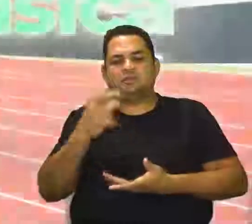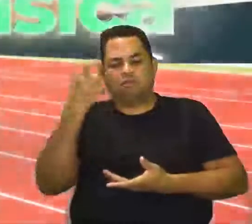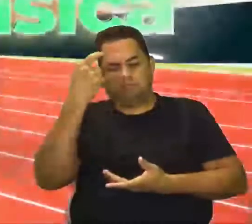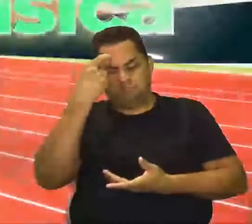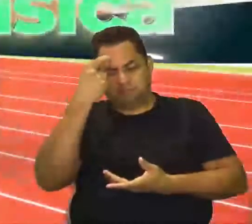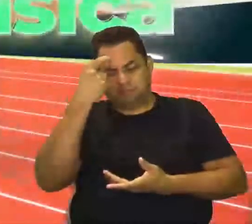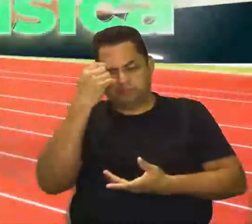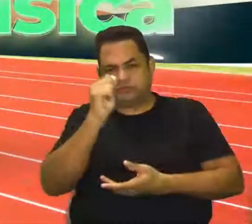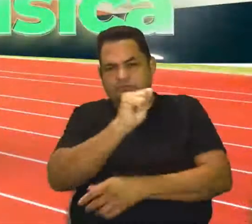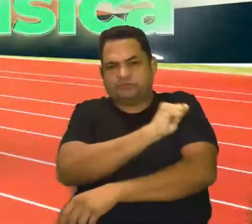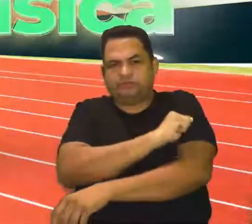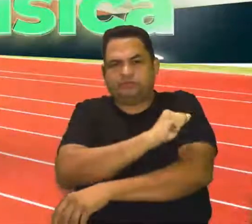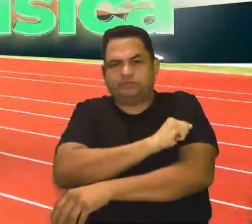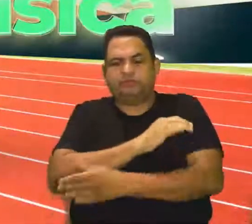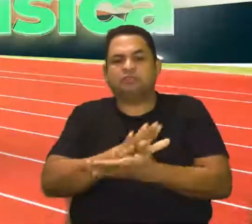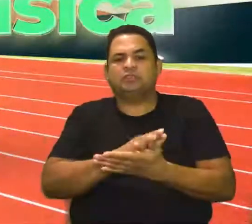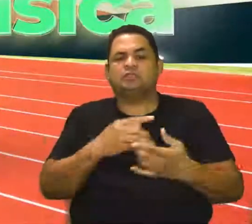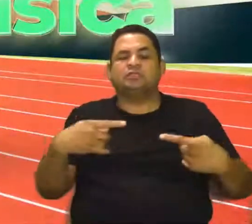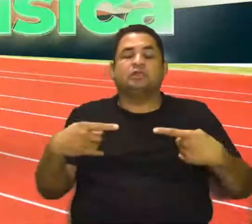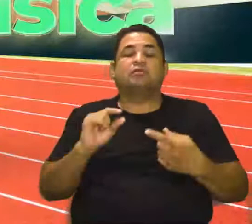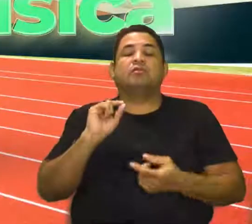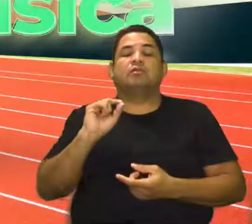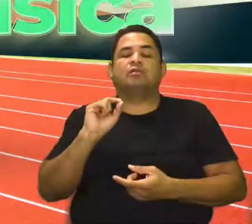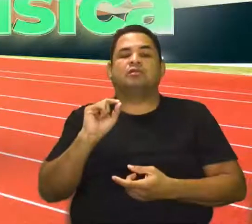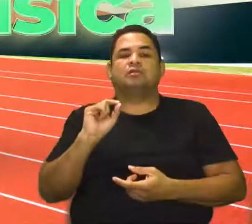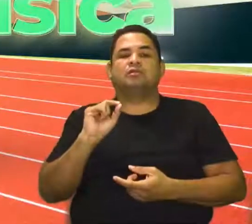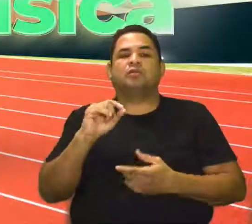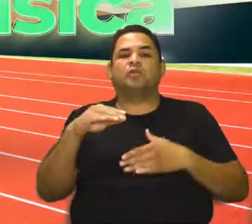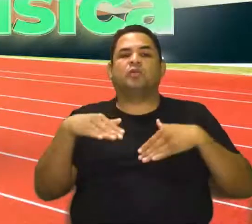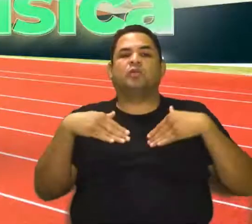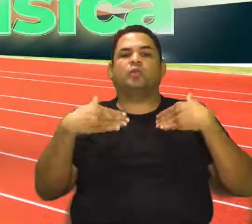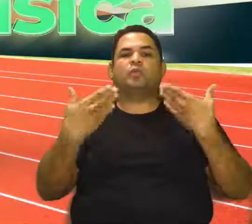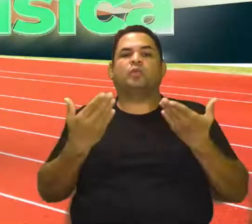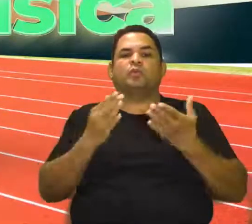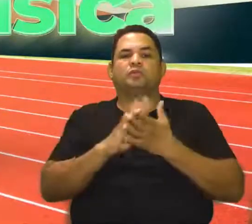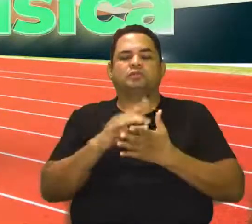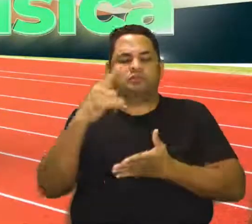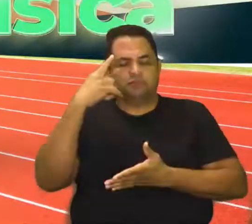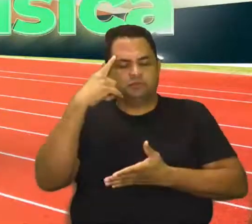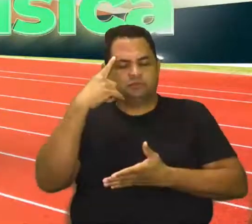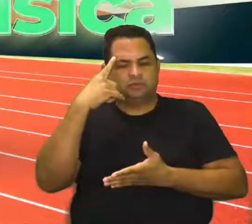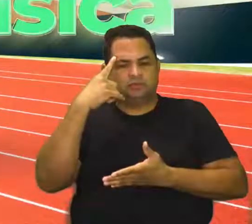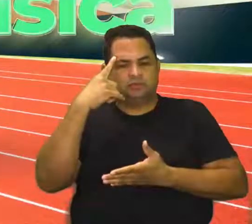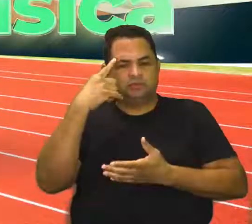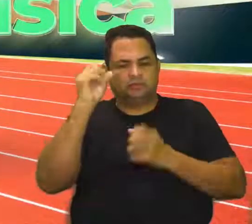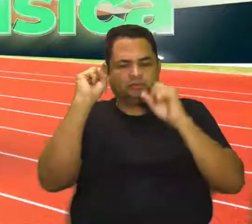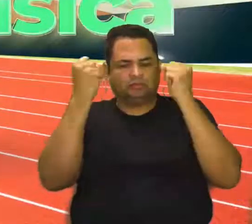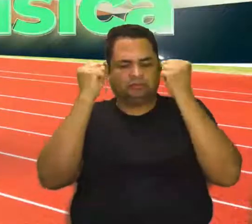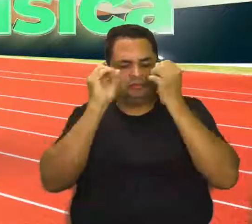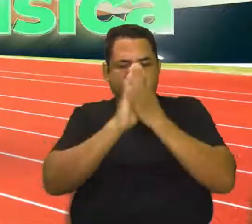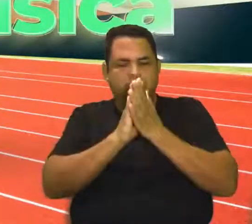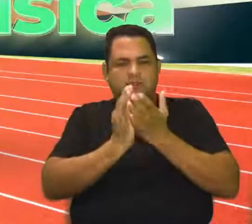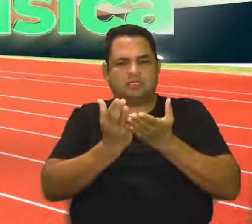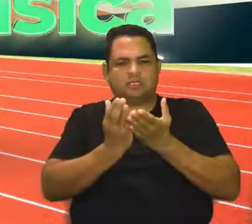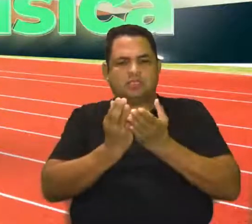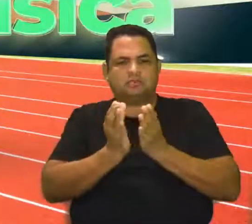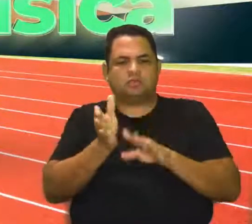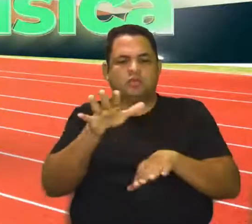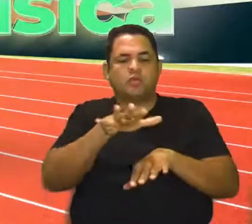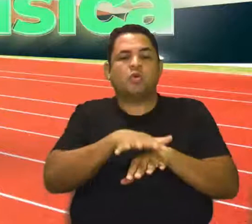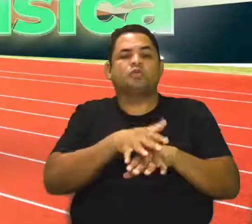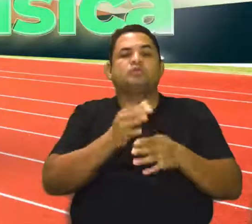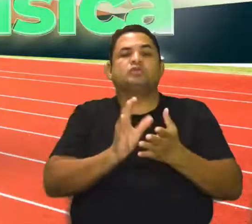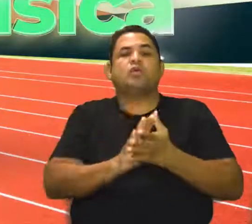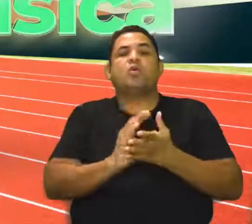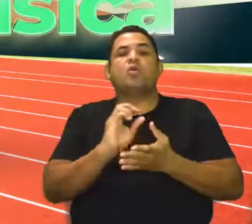com esses alunos relacionada ao quê? Veja bem, quando a gente pensa na atividade inclusiva ou para grupos especiais, não